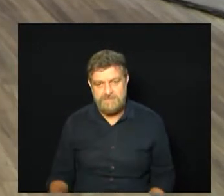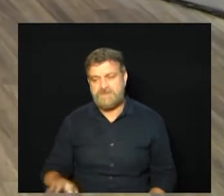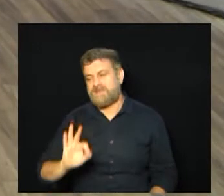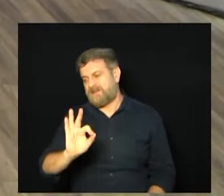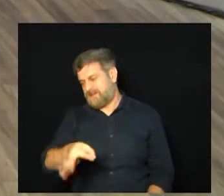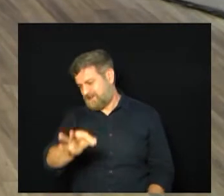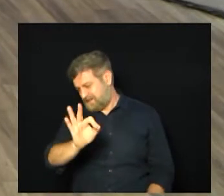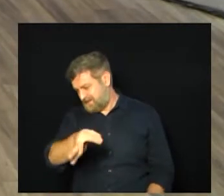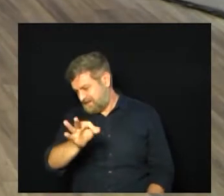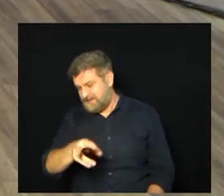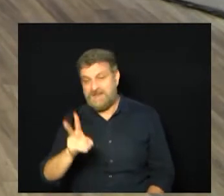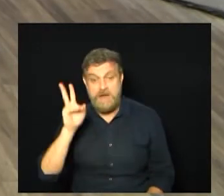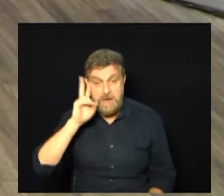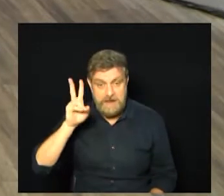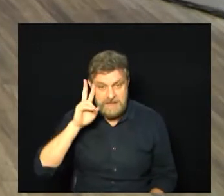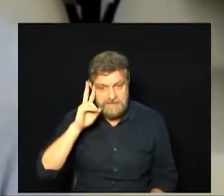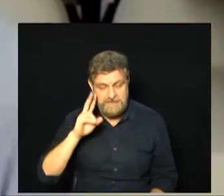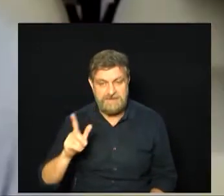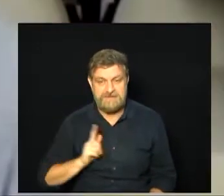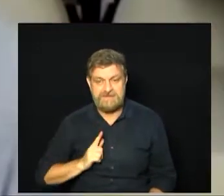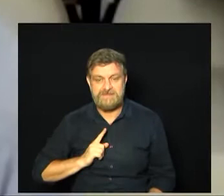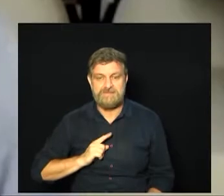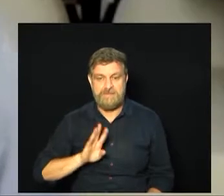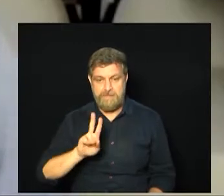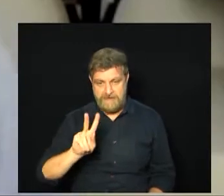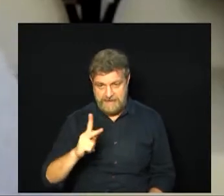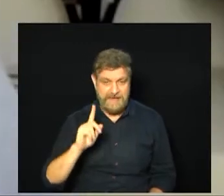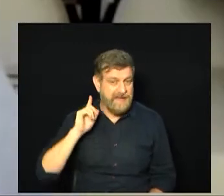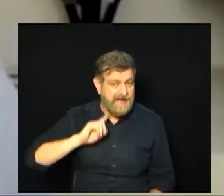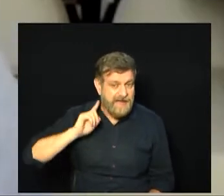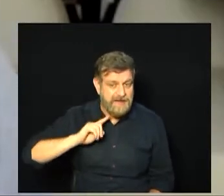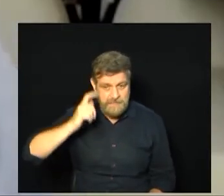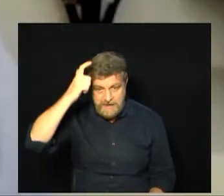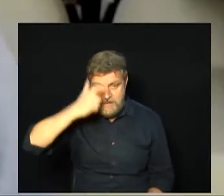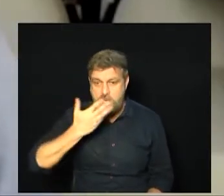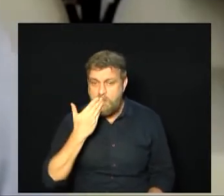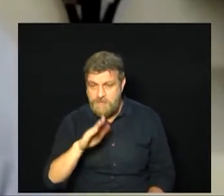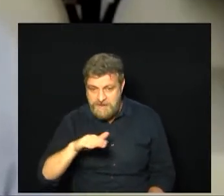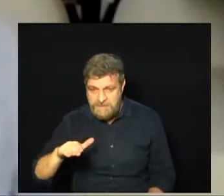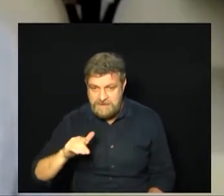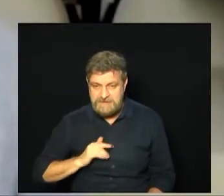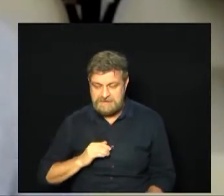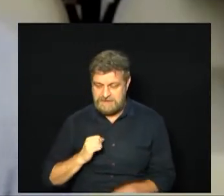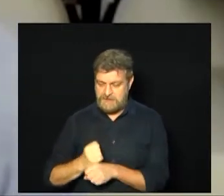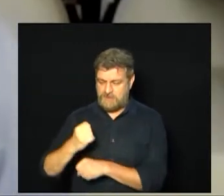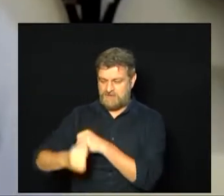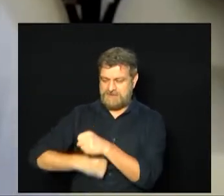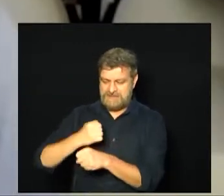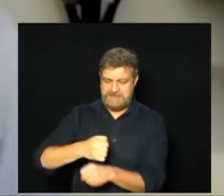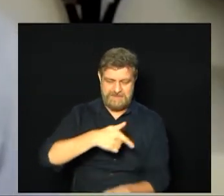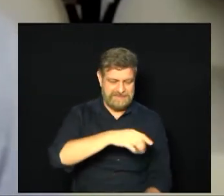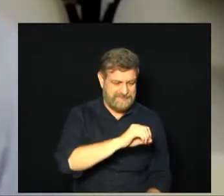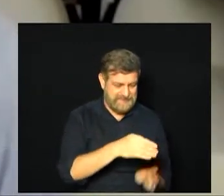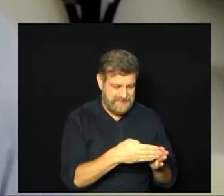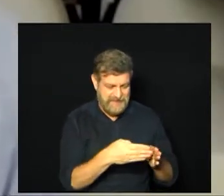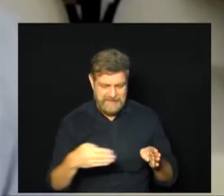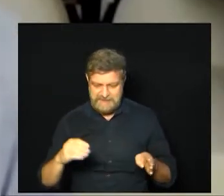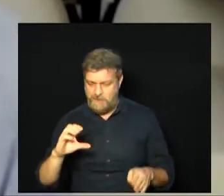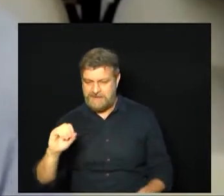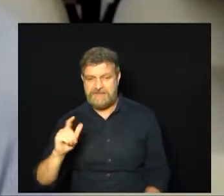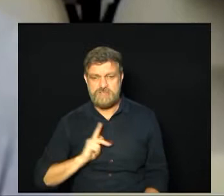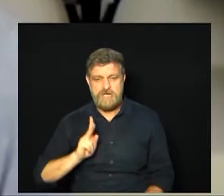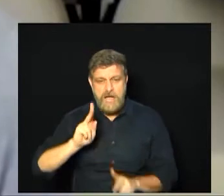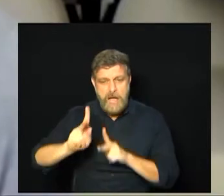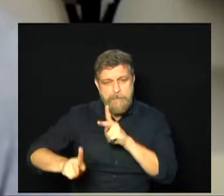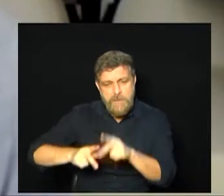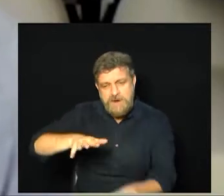Resgata, Gabriel. Você lembrou bem. Belo Horizonte, da minha época de infância, que esses anos 70, anos 80... tinha a população